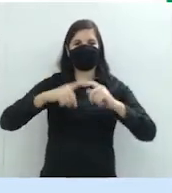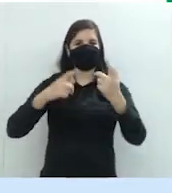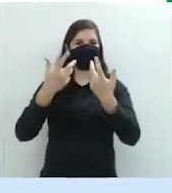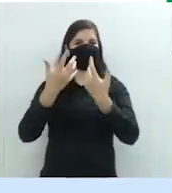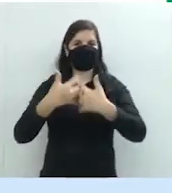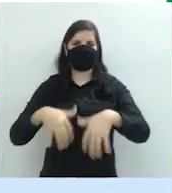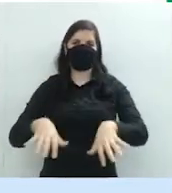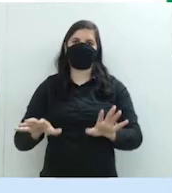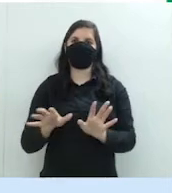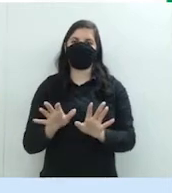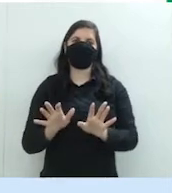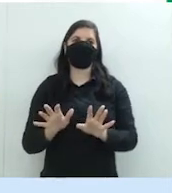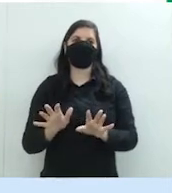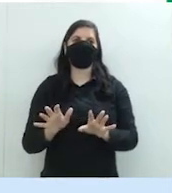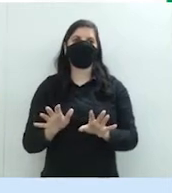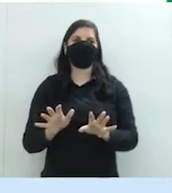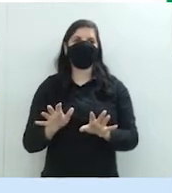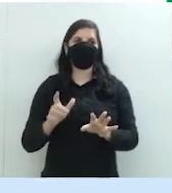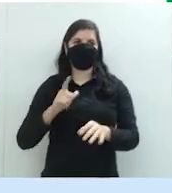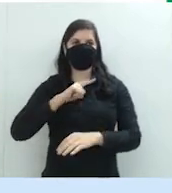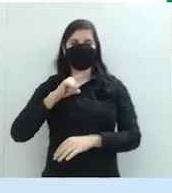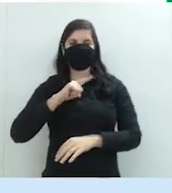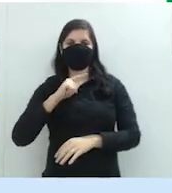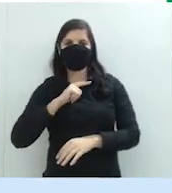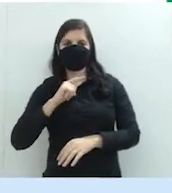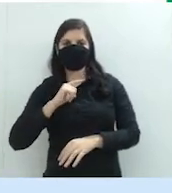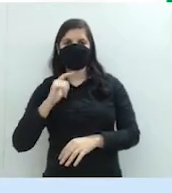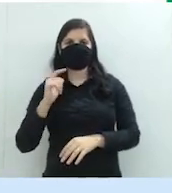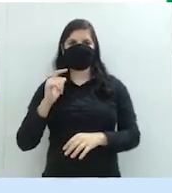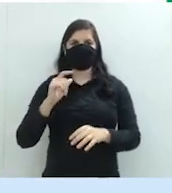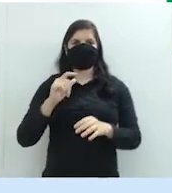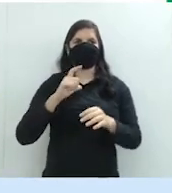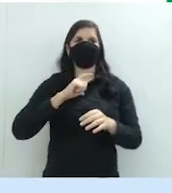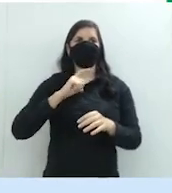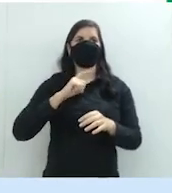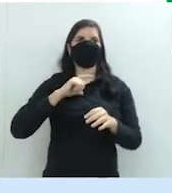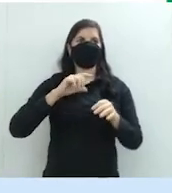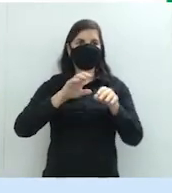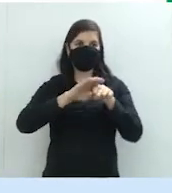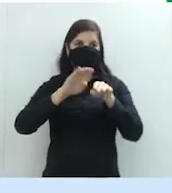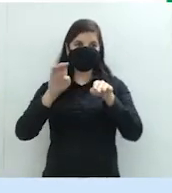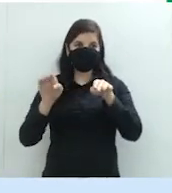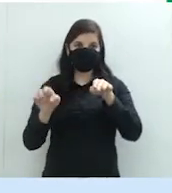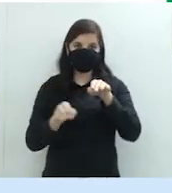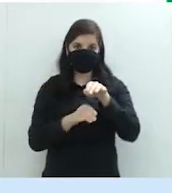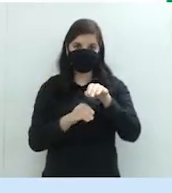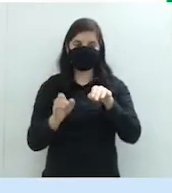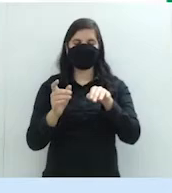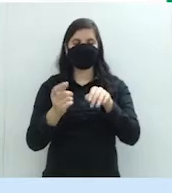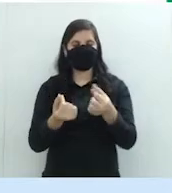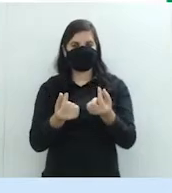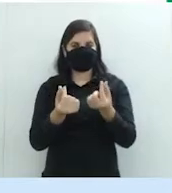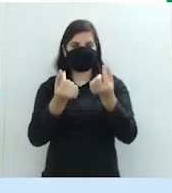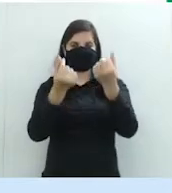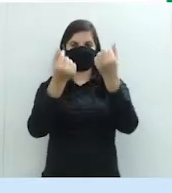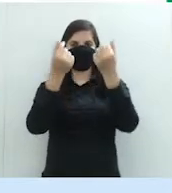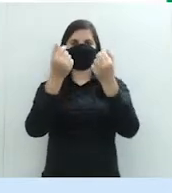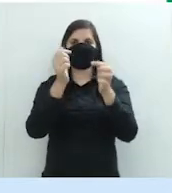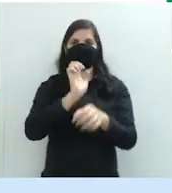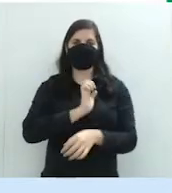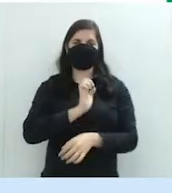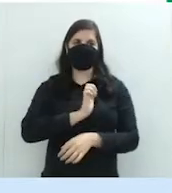recursos naturais. A existência de uma burguesia, né, mercantil enriquecida,